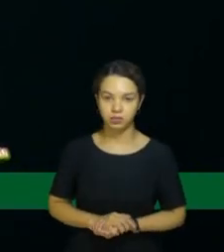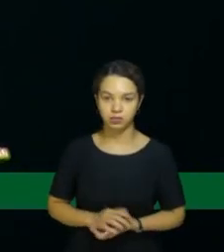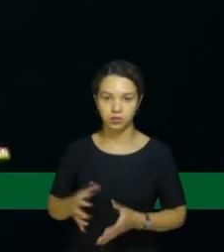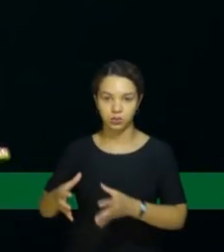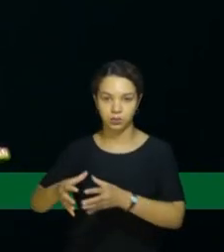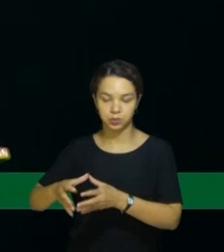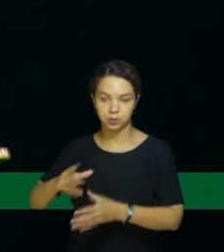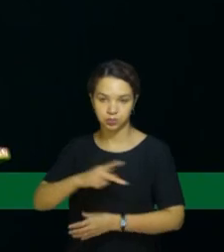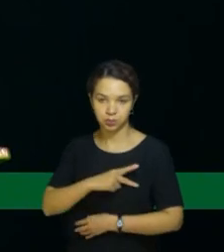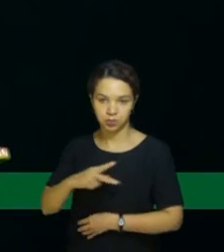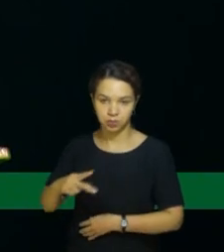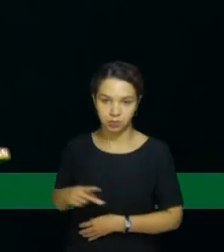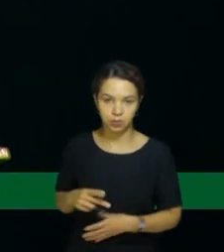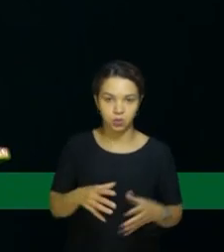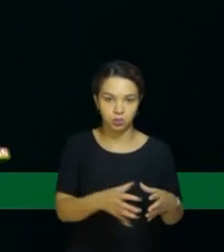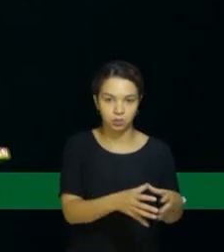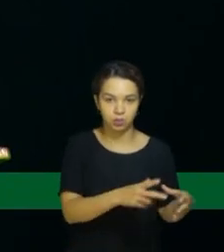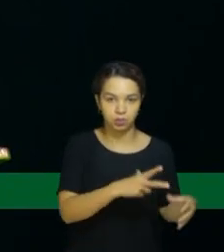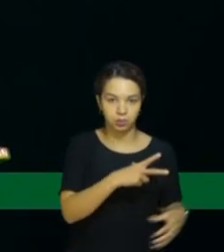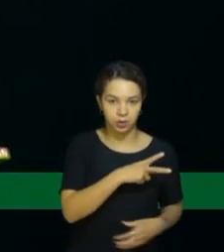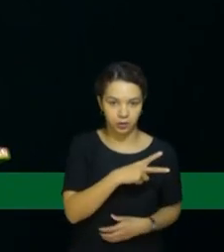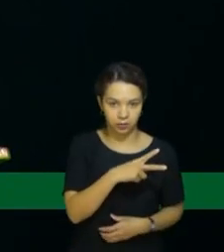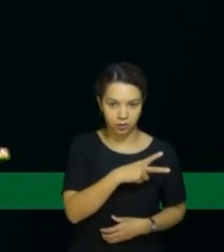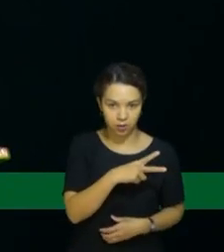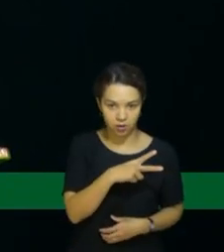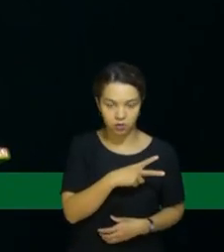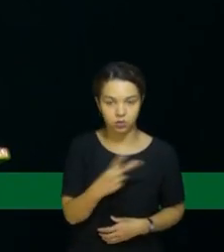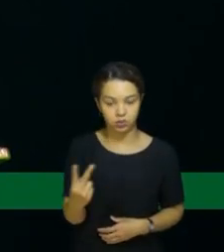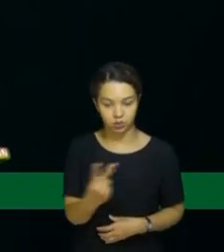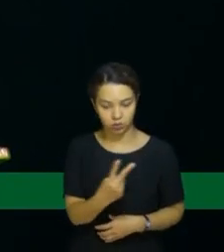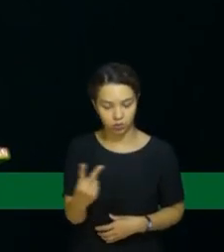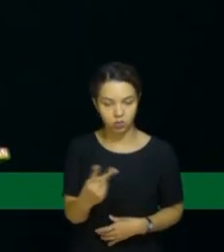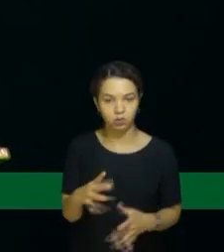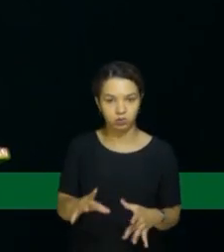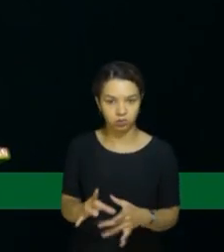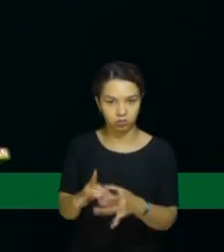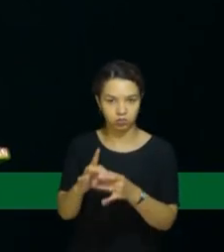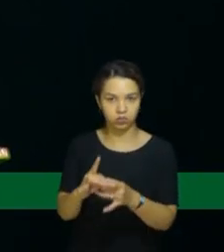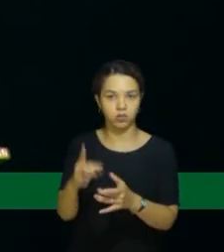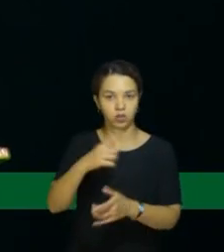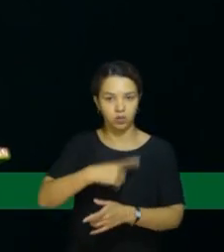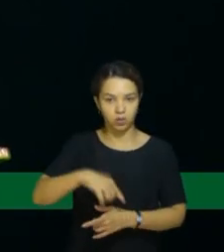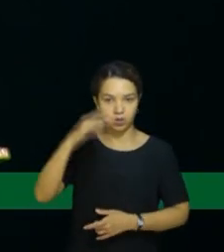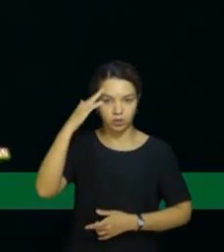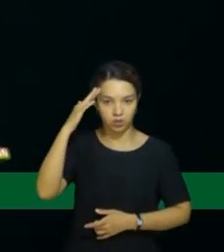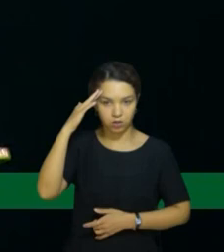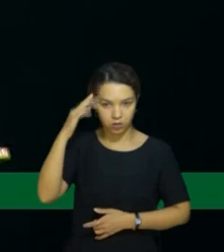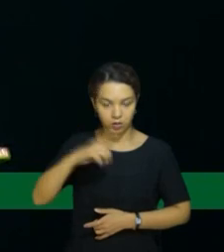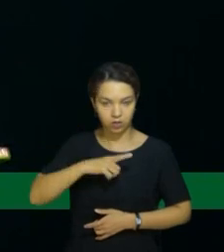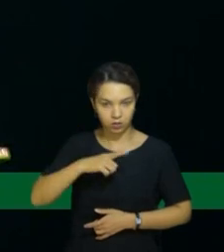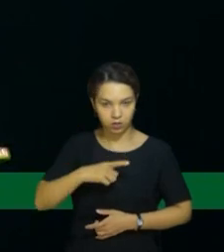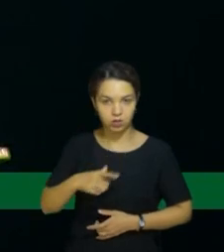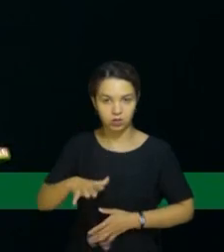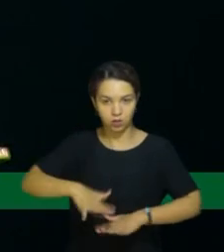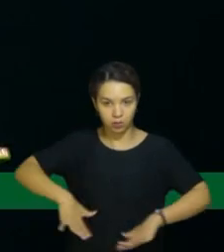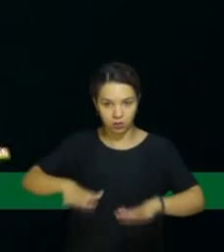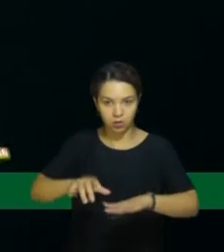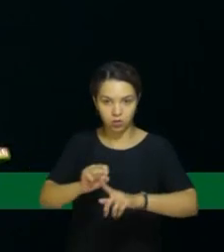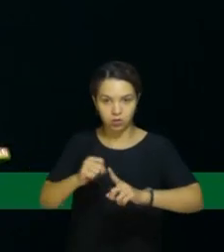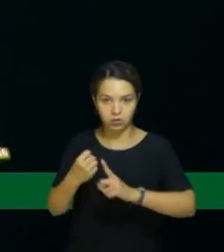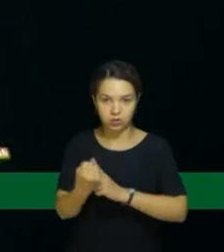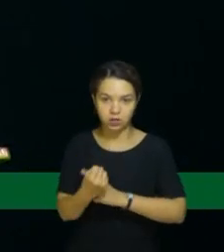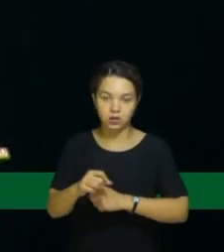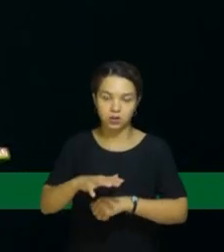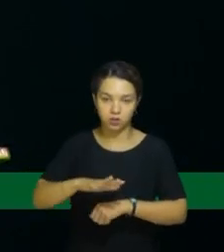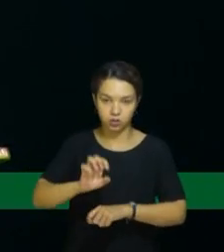e setor privado e foi exatamente por entender a criação de uma ordem justa no âmbito da sociedade e do Estado como